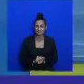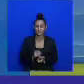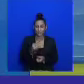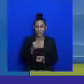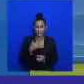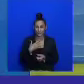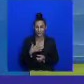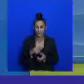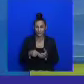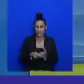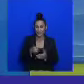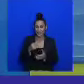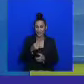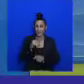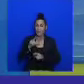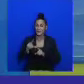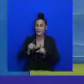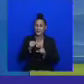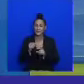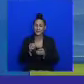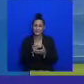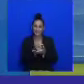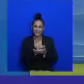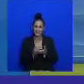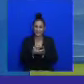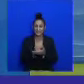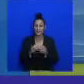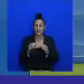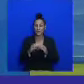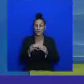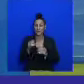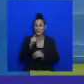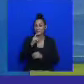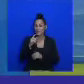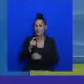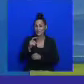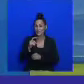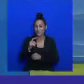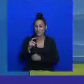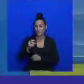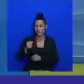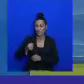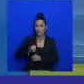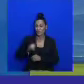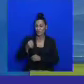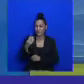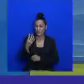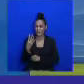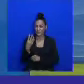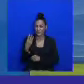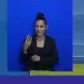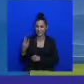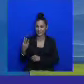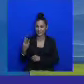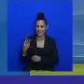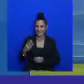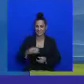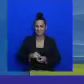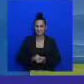Muito bem, já temos a primeira bola sorteada da quina, é a bola verde número 43.